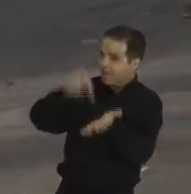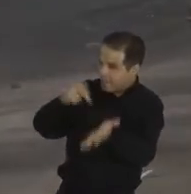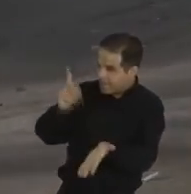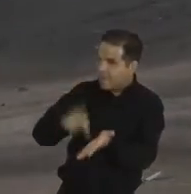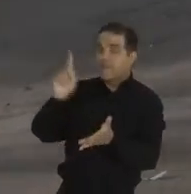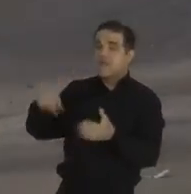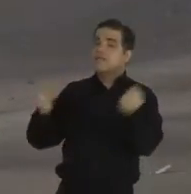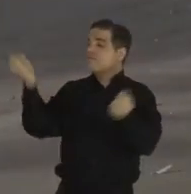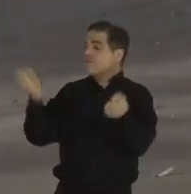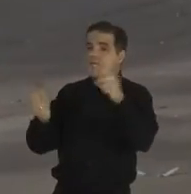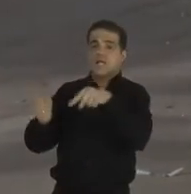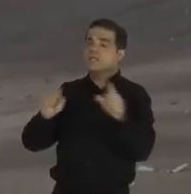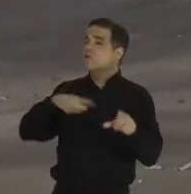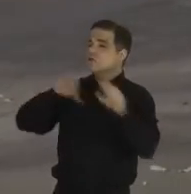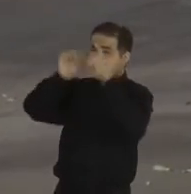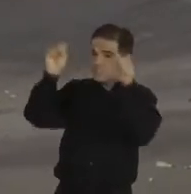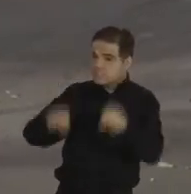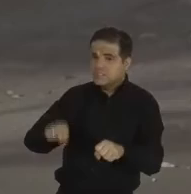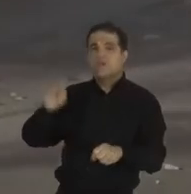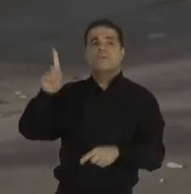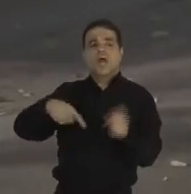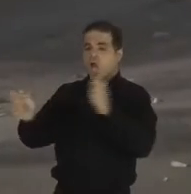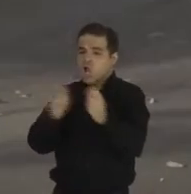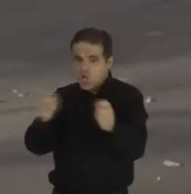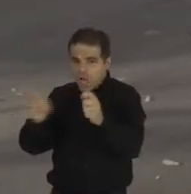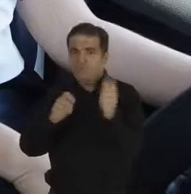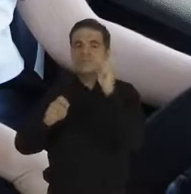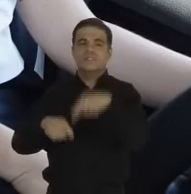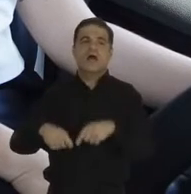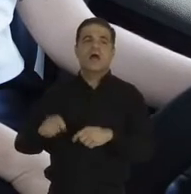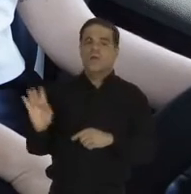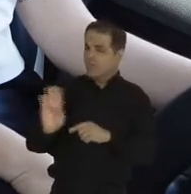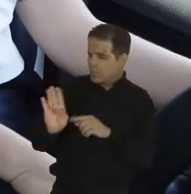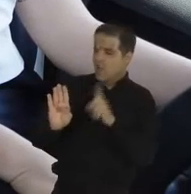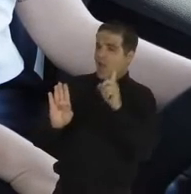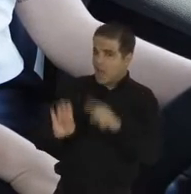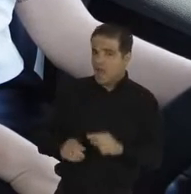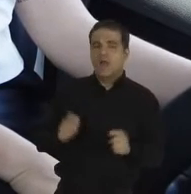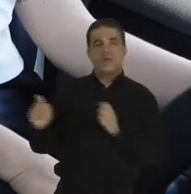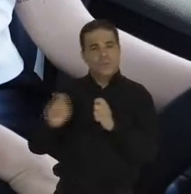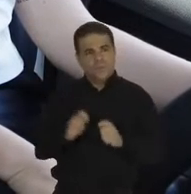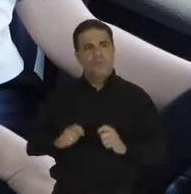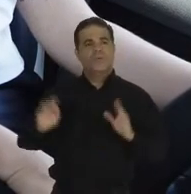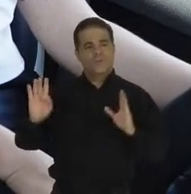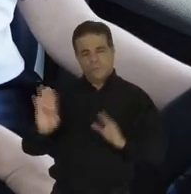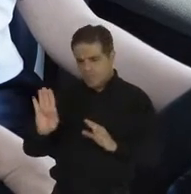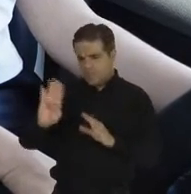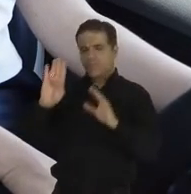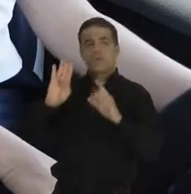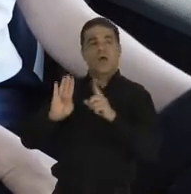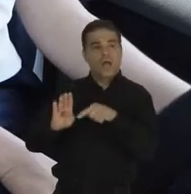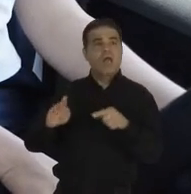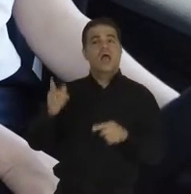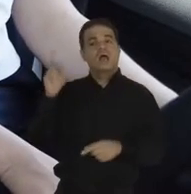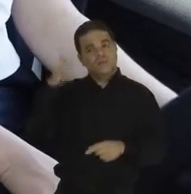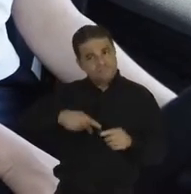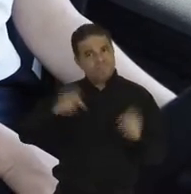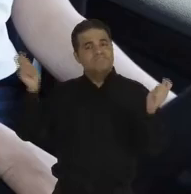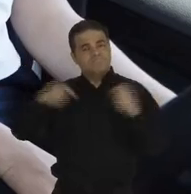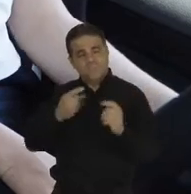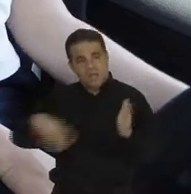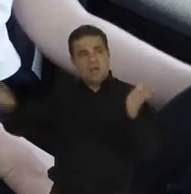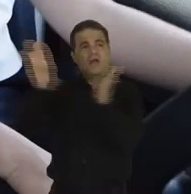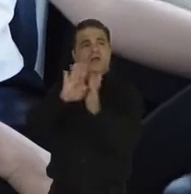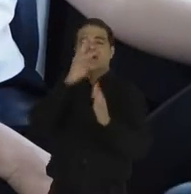esse veículo em tem um sistema que além de economizar as o freio e regenera as baterias então a sua autonomia ela